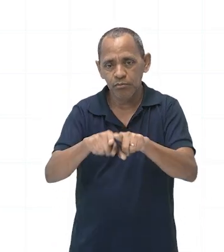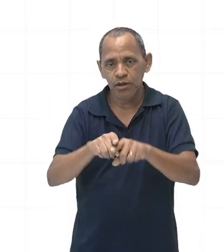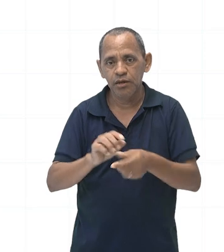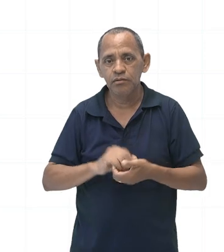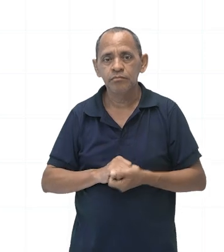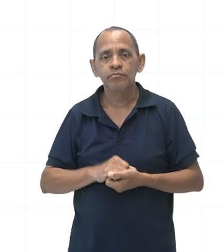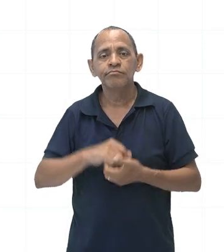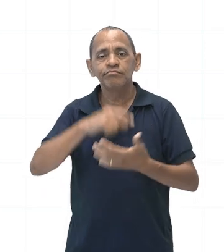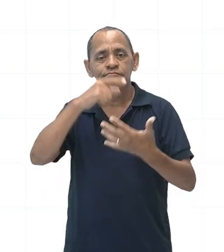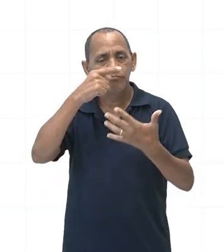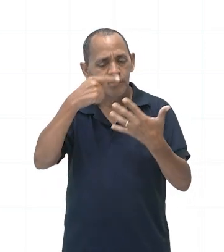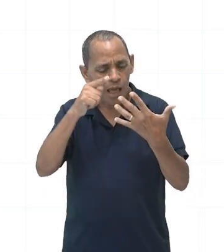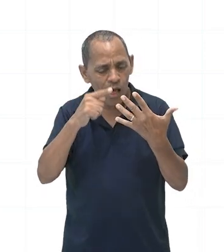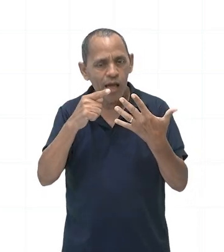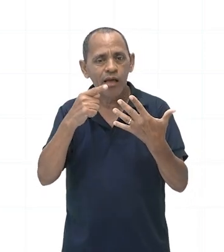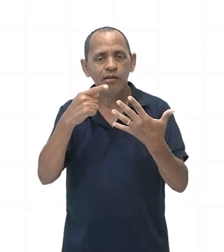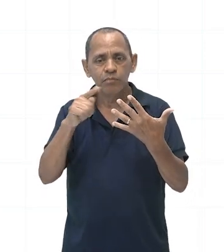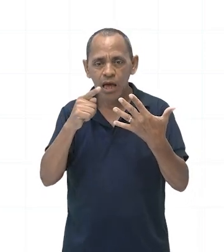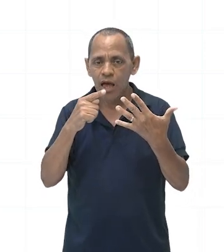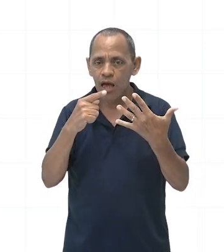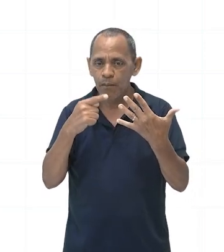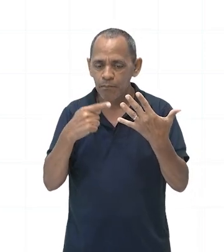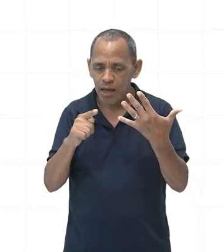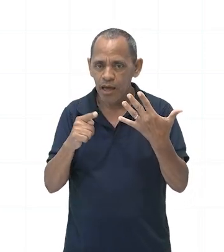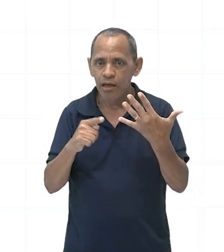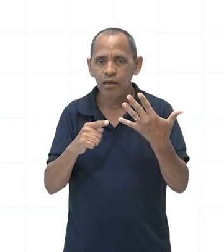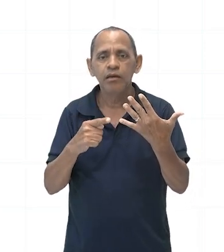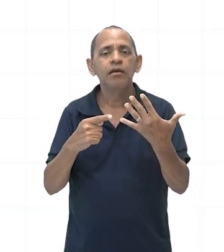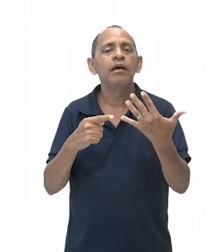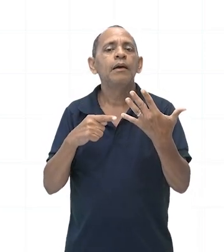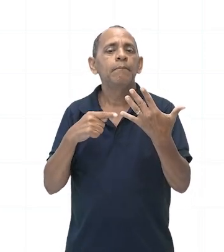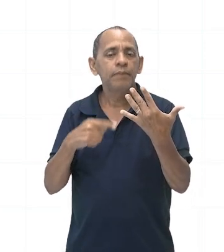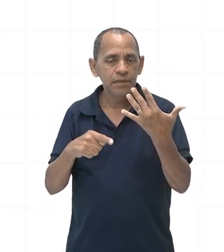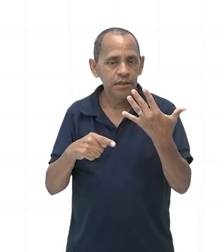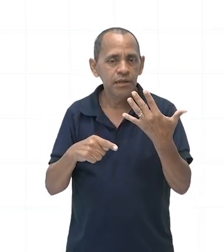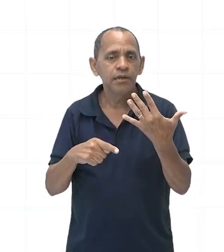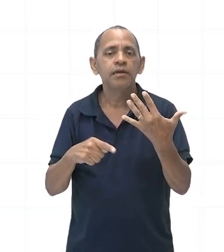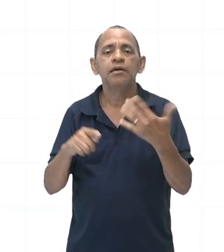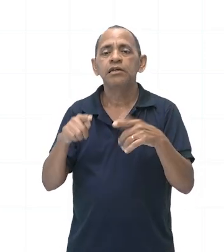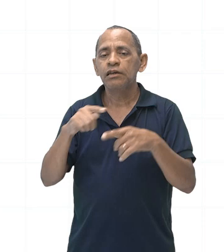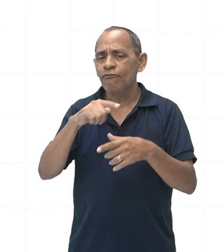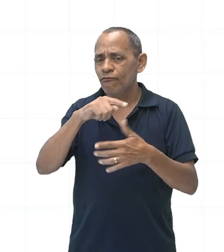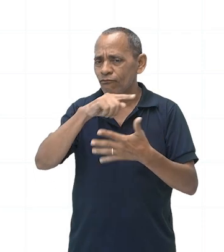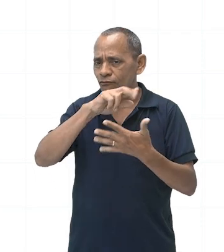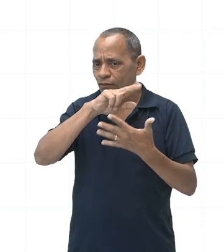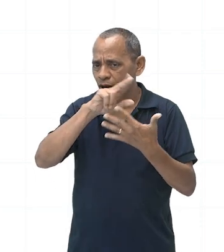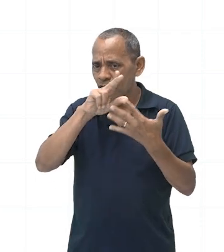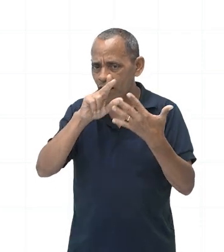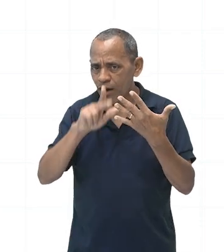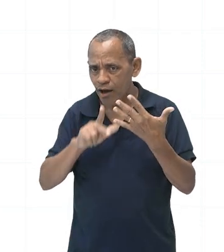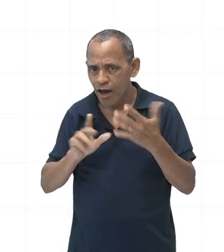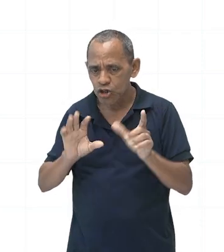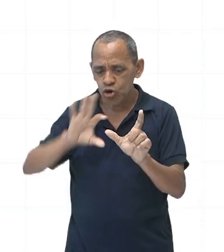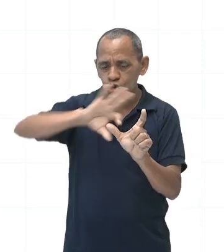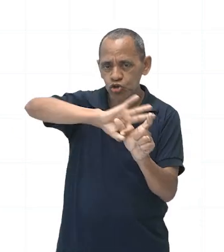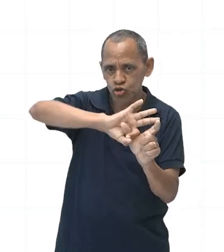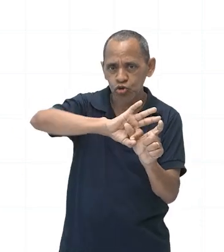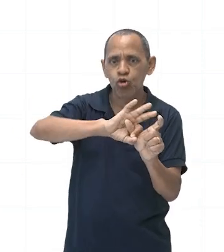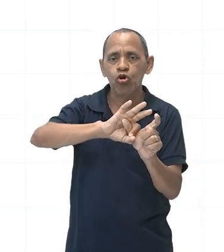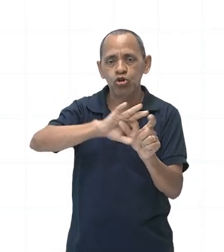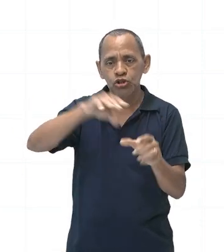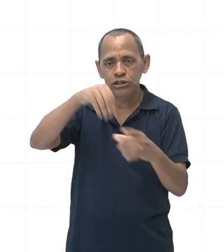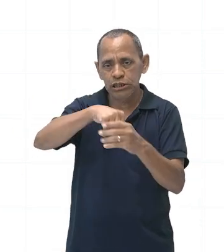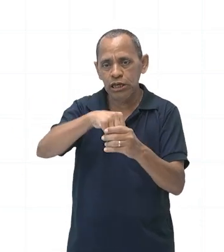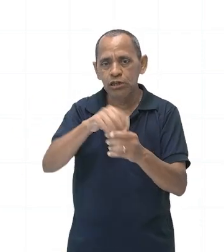que, apesar de que, embora, conquanto, mesmo que, ainda que, se bem que. Eu tenho ali o meu exemplo.